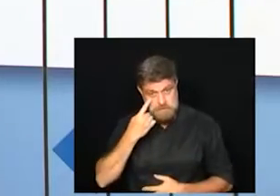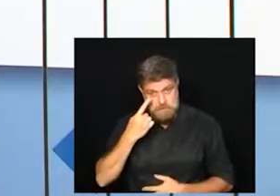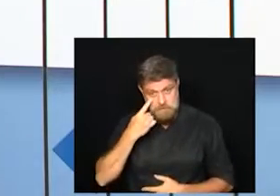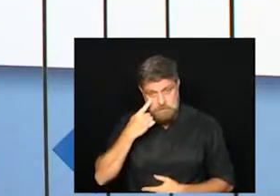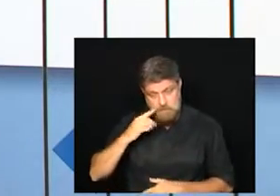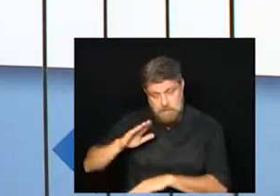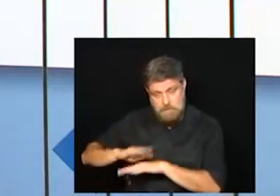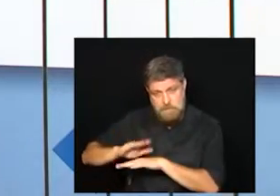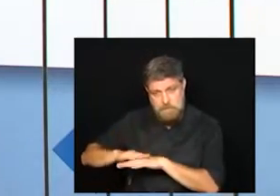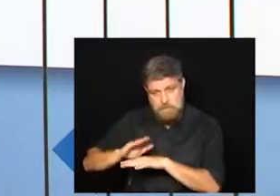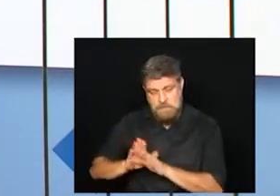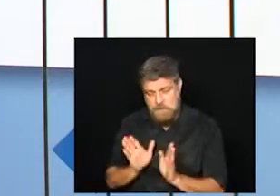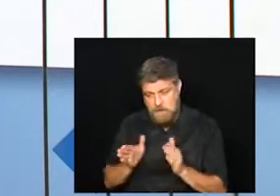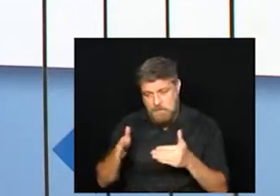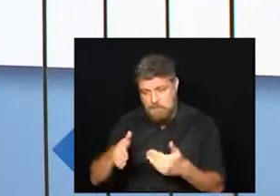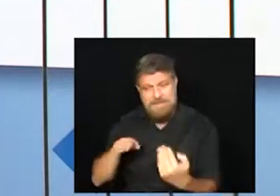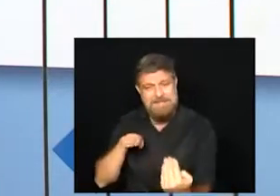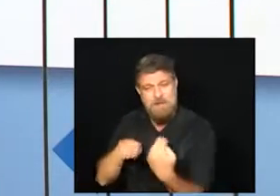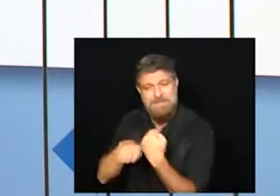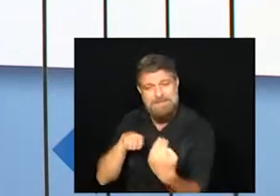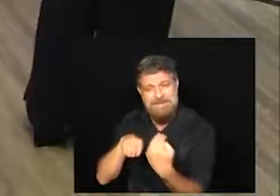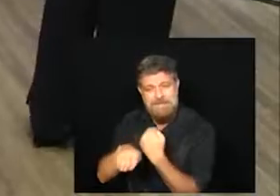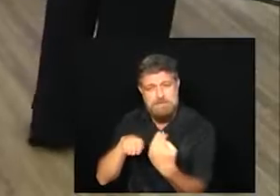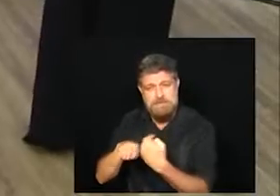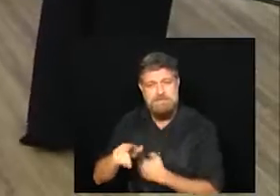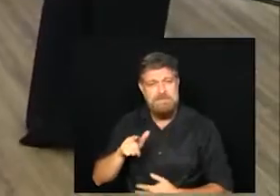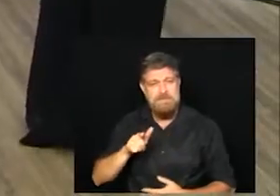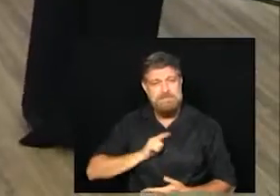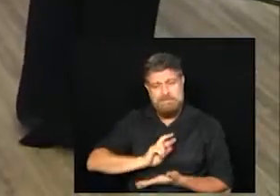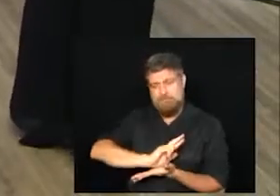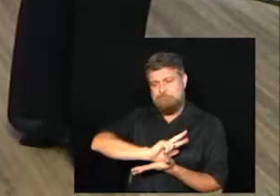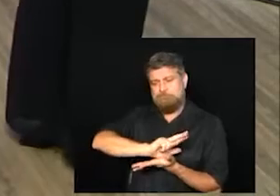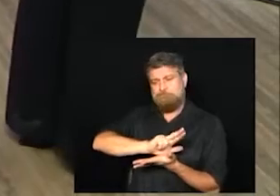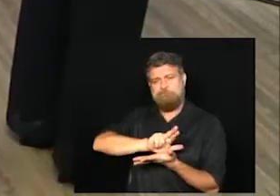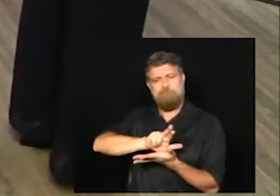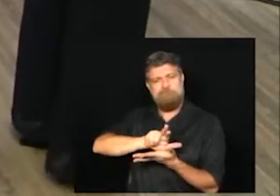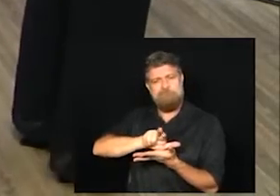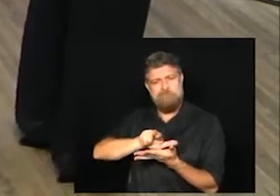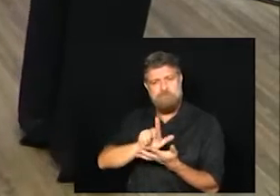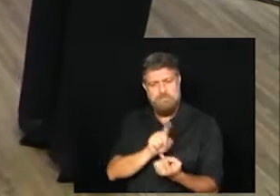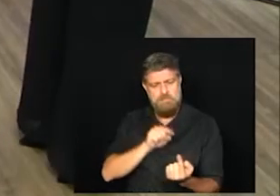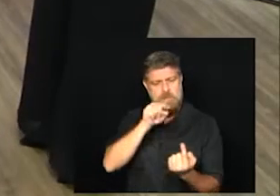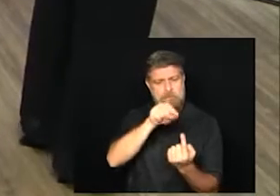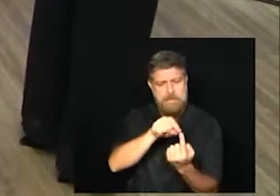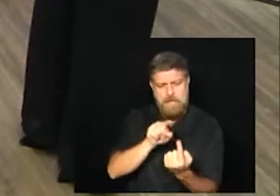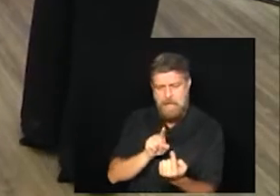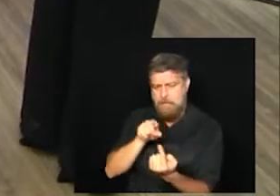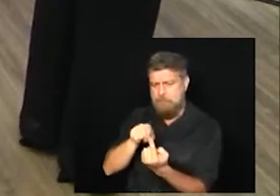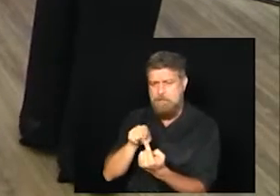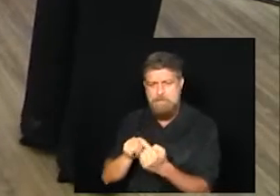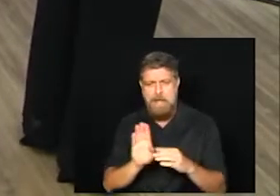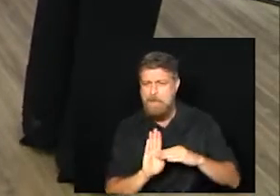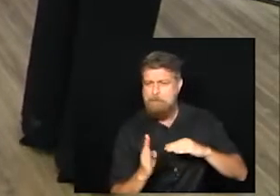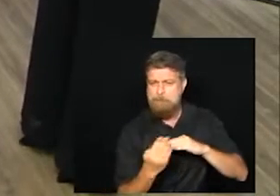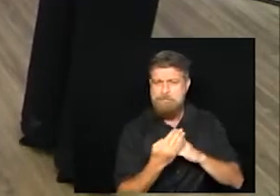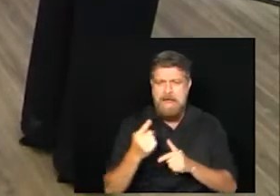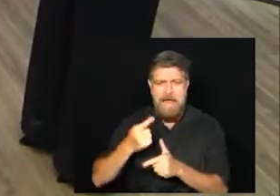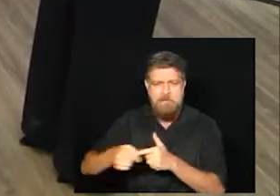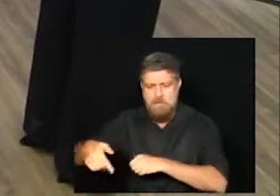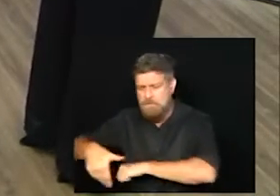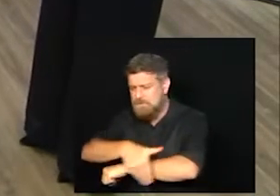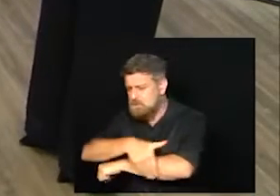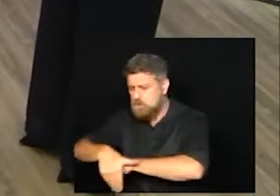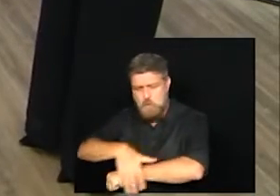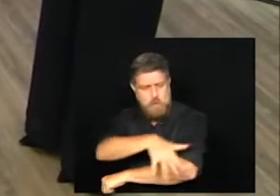essa relacionada ao trânsito, mas existem inúmeras relacionadas a diversos bairros, problemas em ruas, em